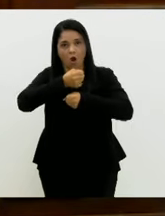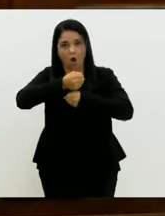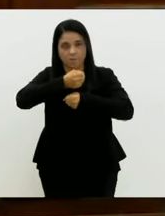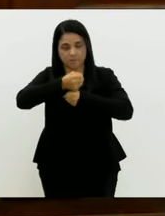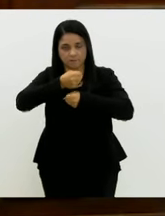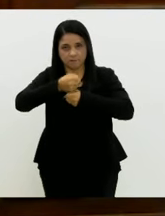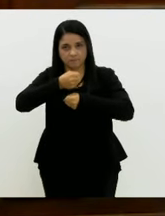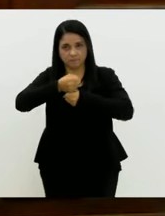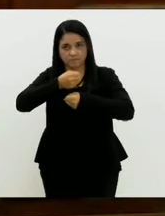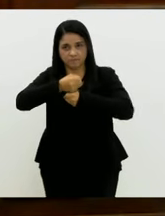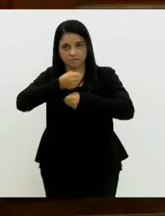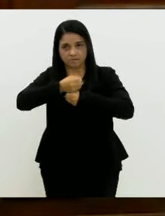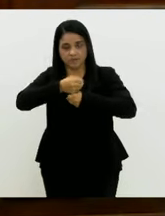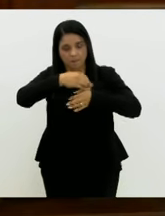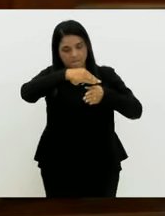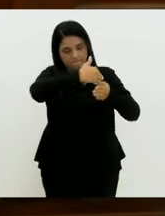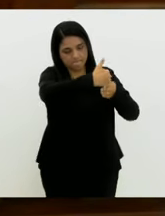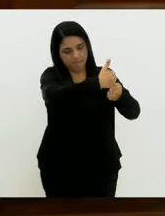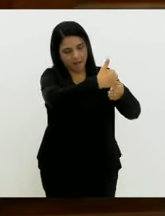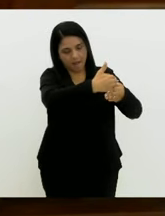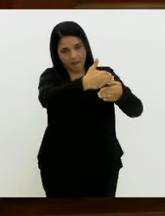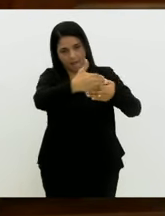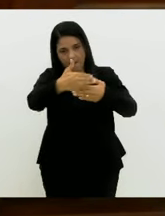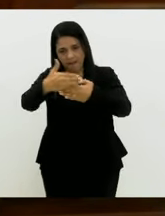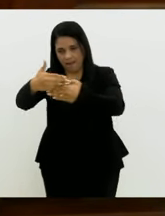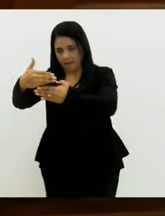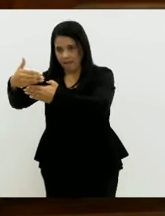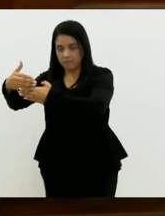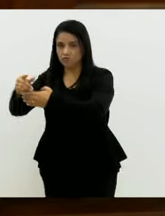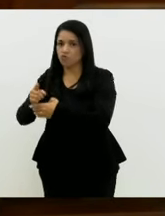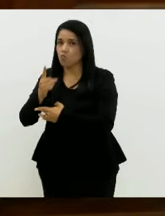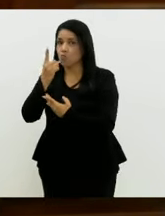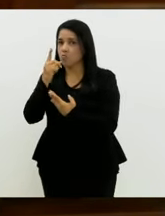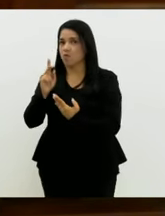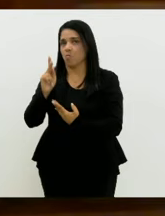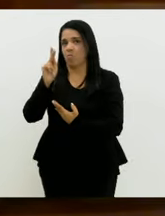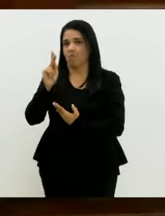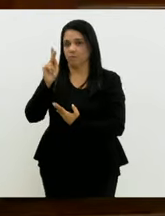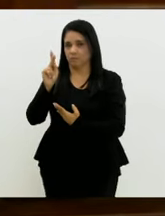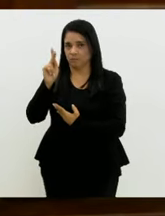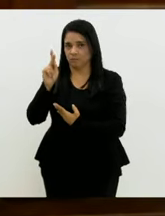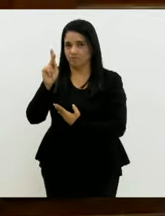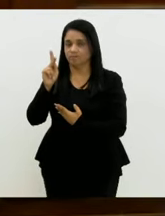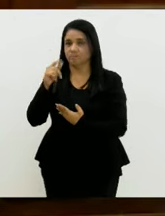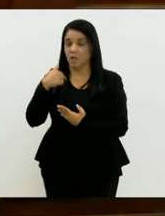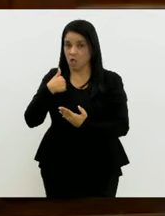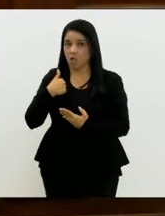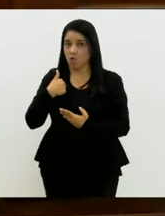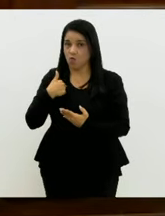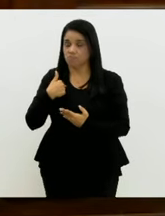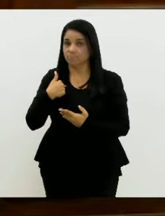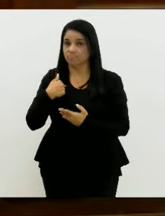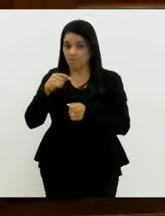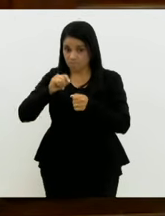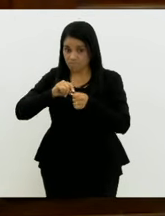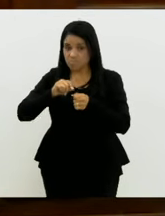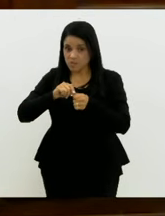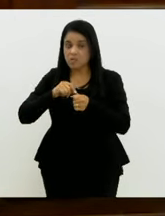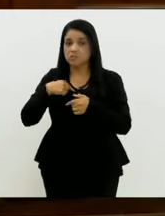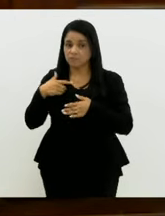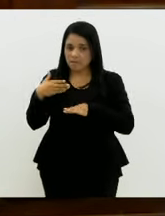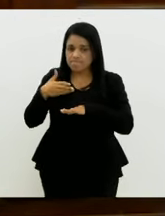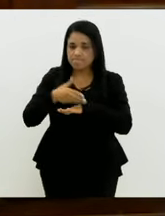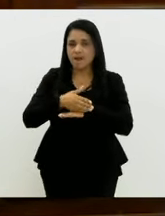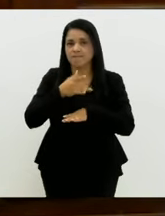um paliativo fazendo uma barreira de mais de um quilômetro. Exatamente, fiz questão de entrar na água podre.